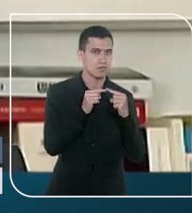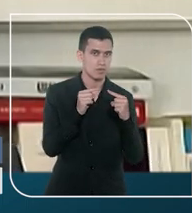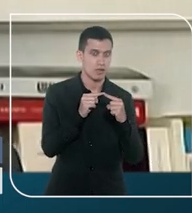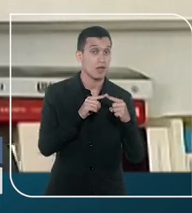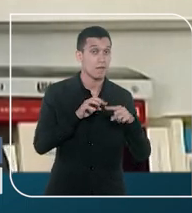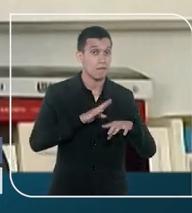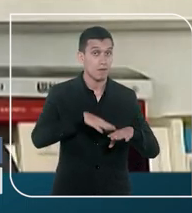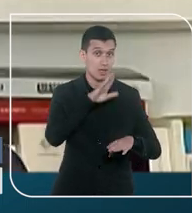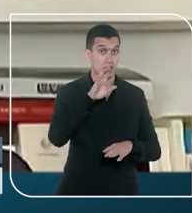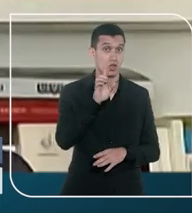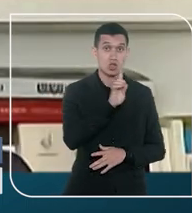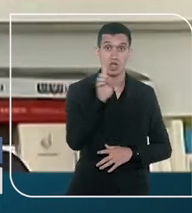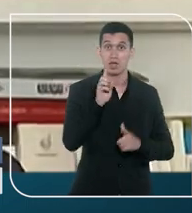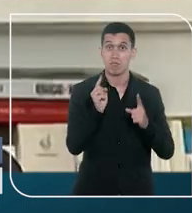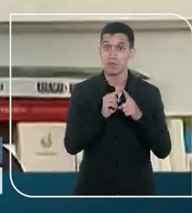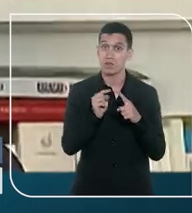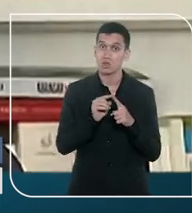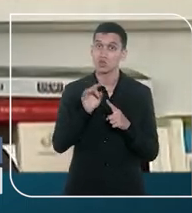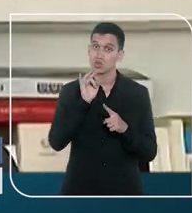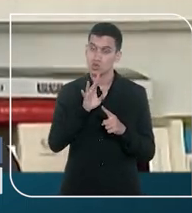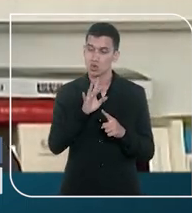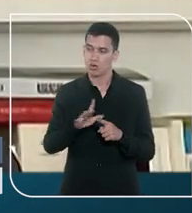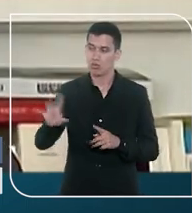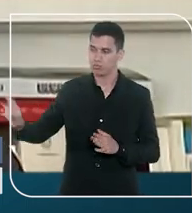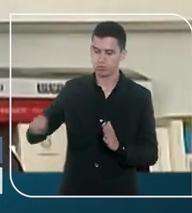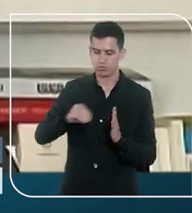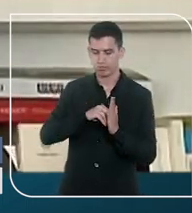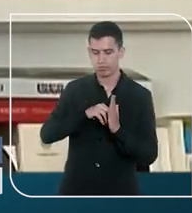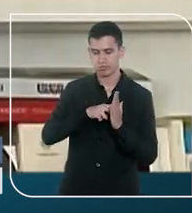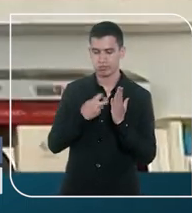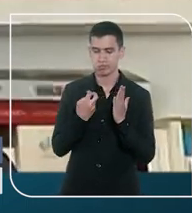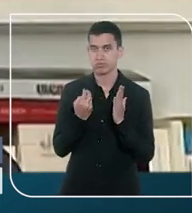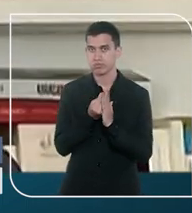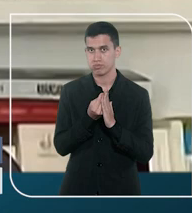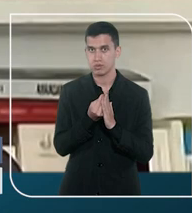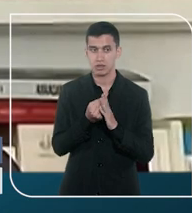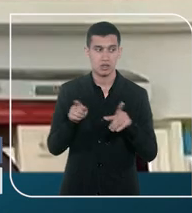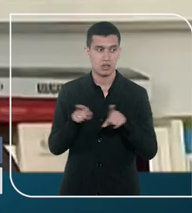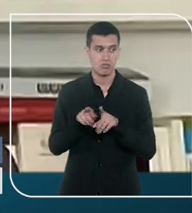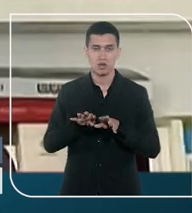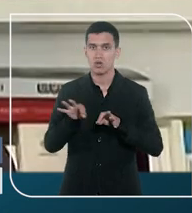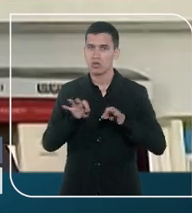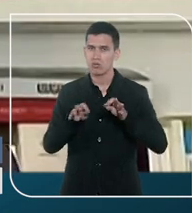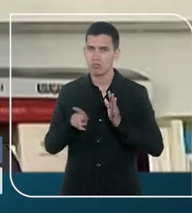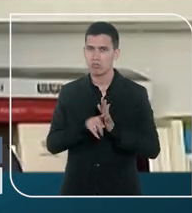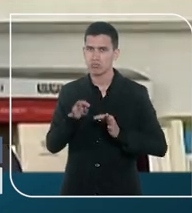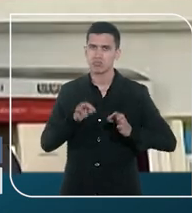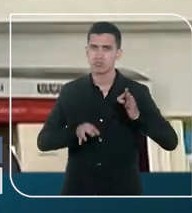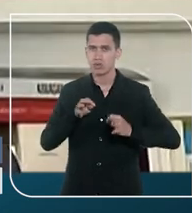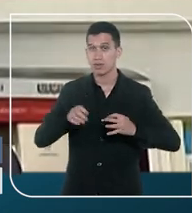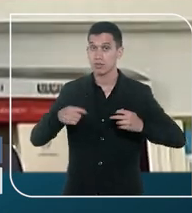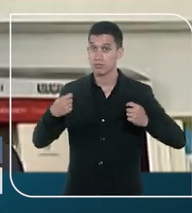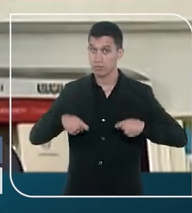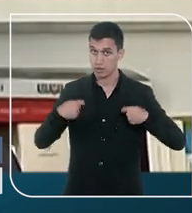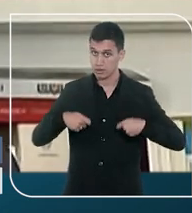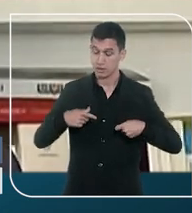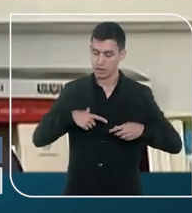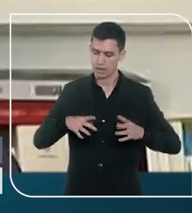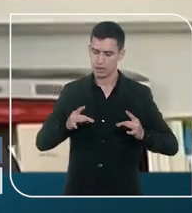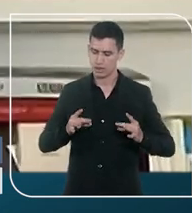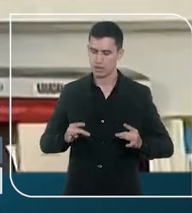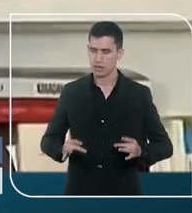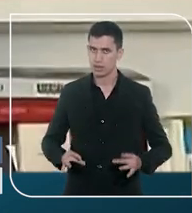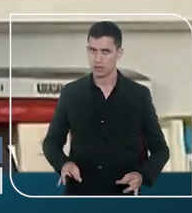quer dizer, não basta tão somente, né, a transcrição de ementas e também dos excertos dos julgados, é necessário que sejam